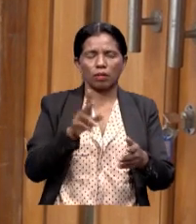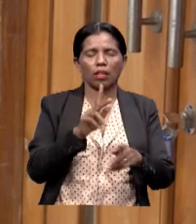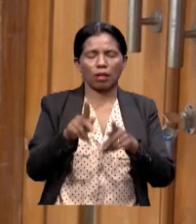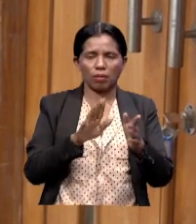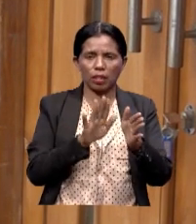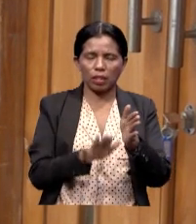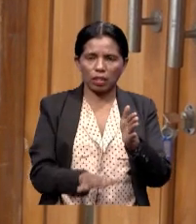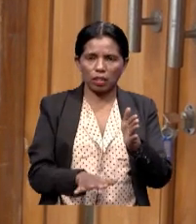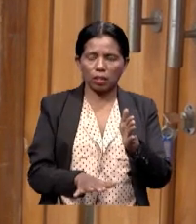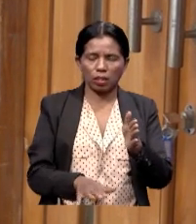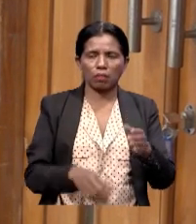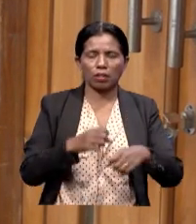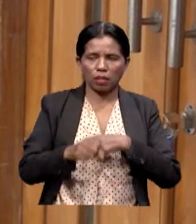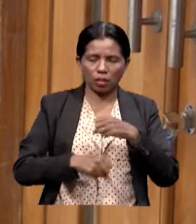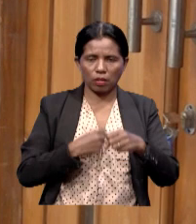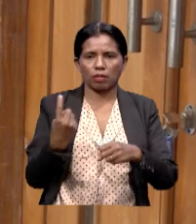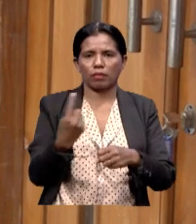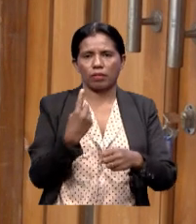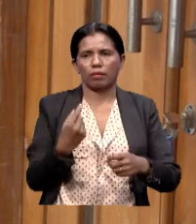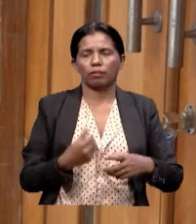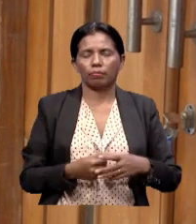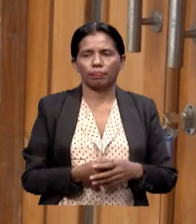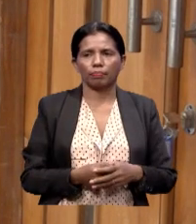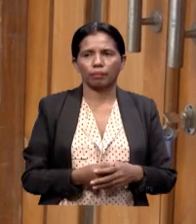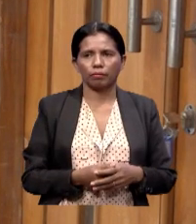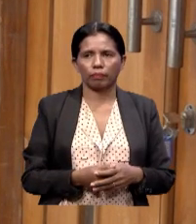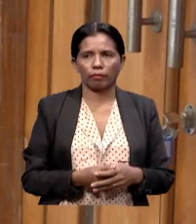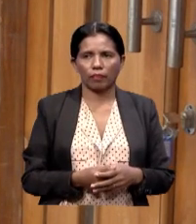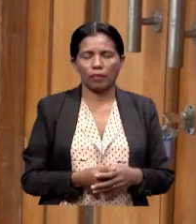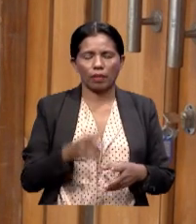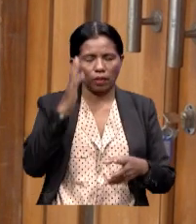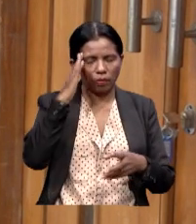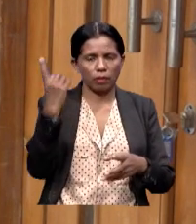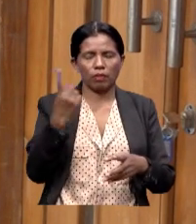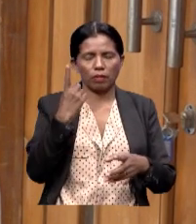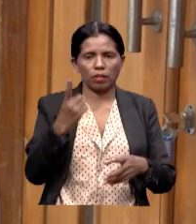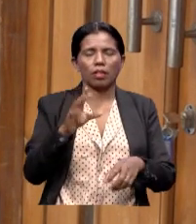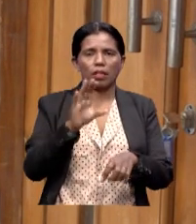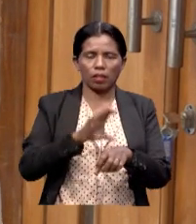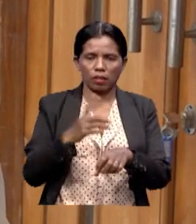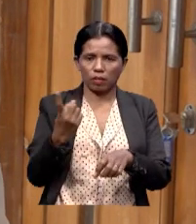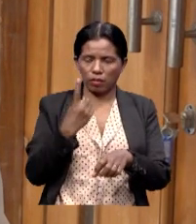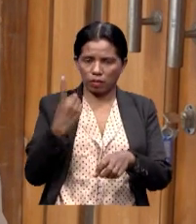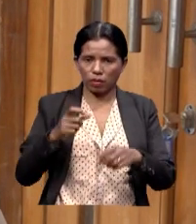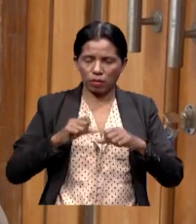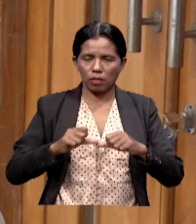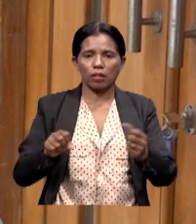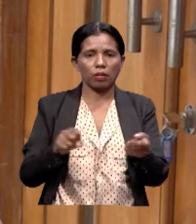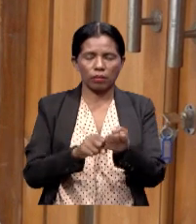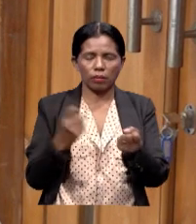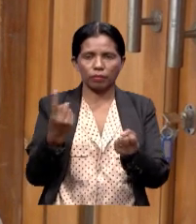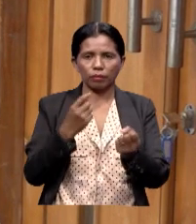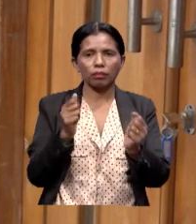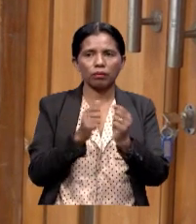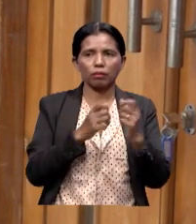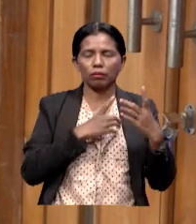corcida, sai terus. Tane a noi, igreja, na fate janessa, bye-bye, igreja, o Domin